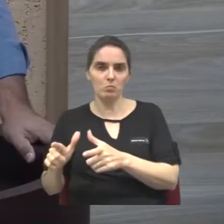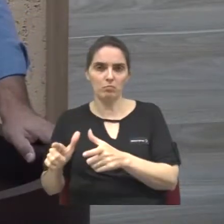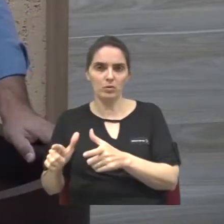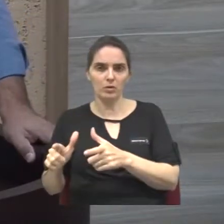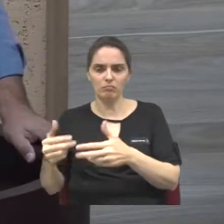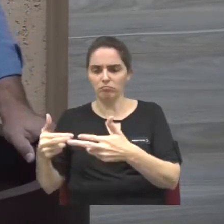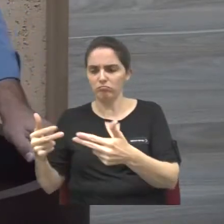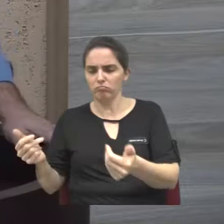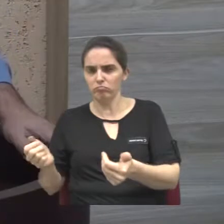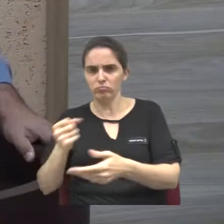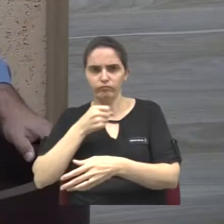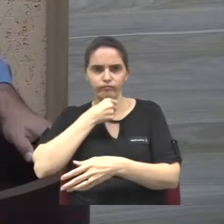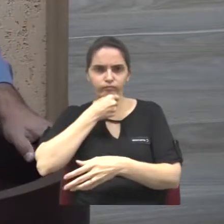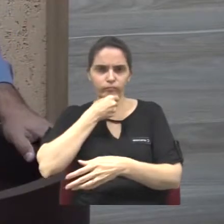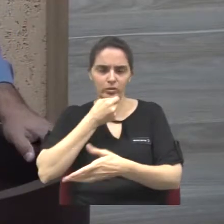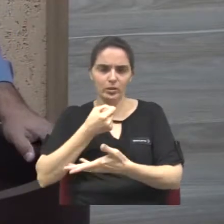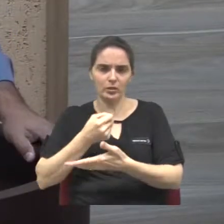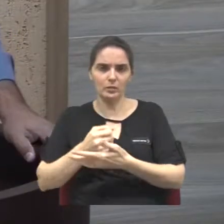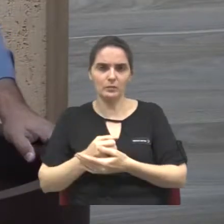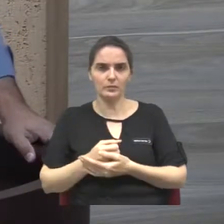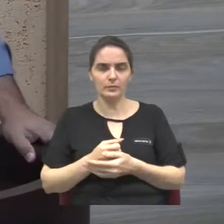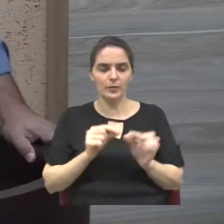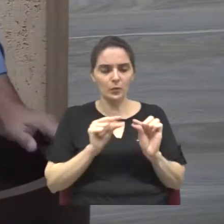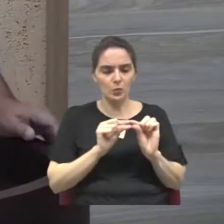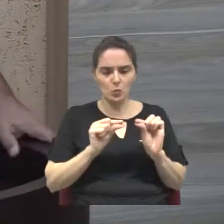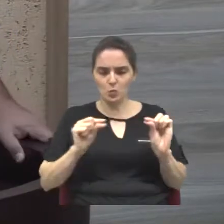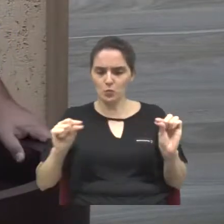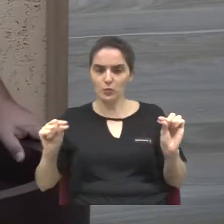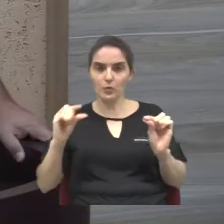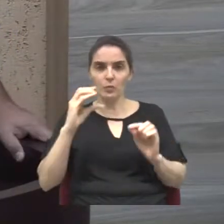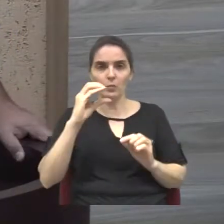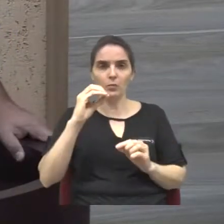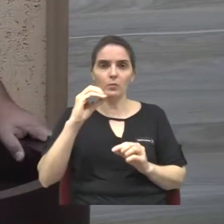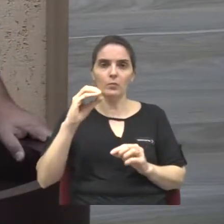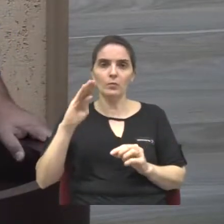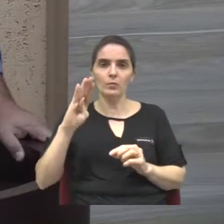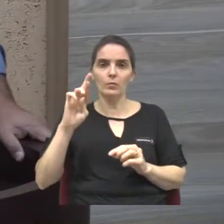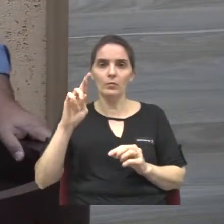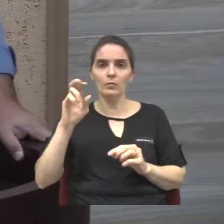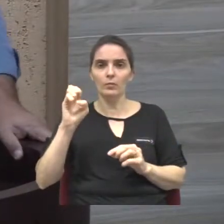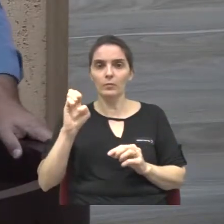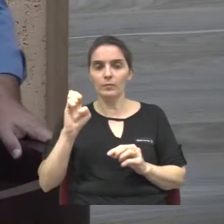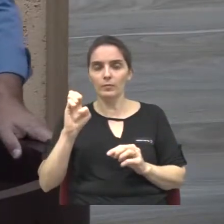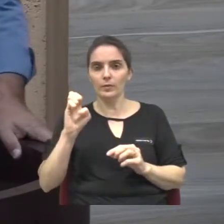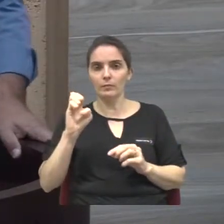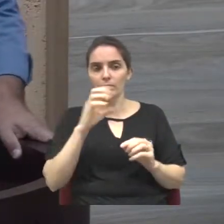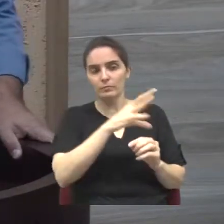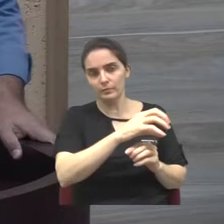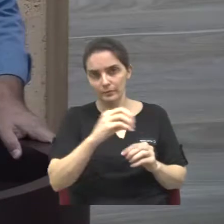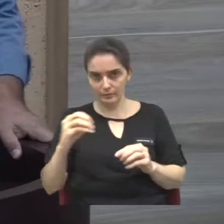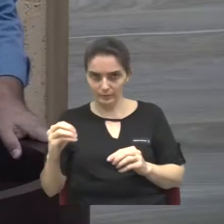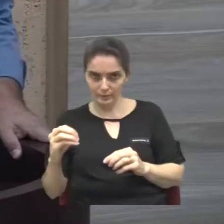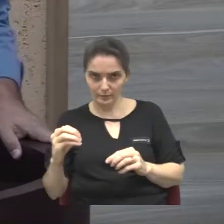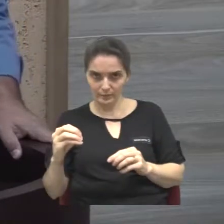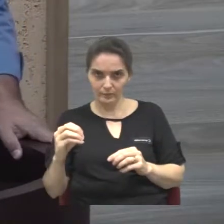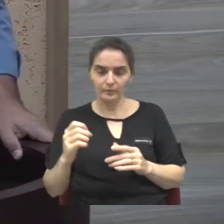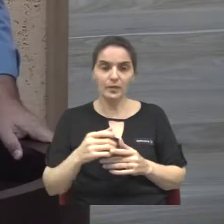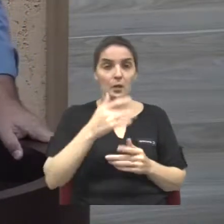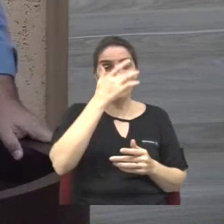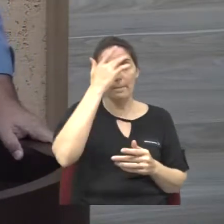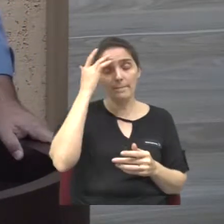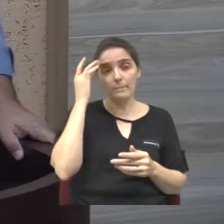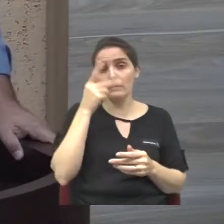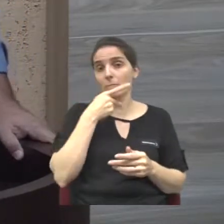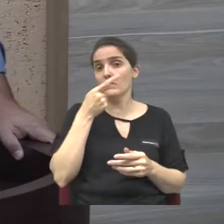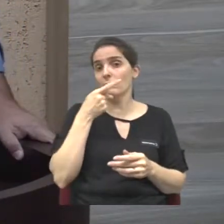peguem os fios de cobre dos munícipes, que o munícipe tem que dar a origem de onde vêm